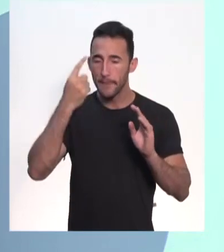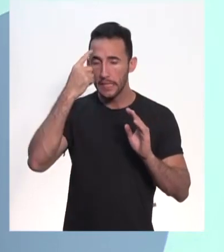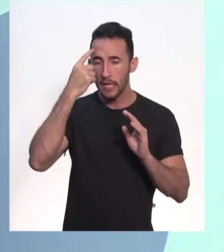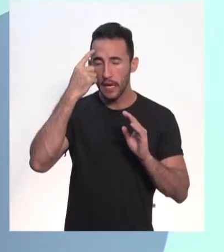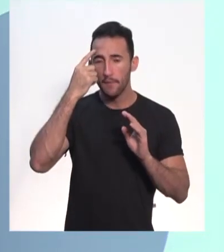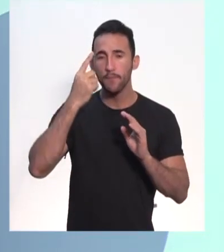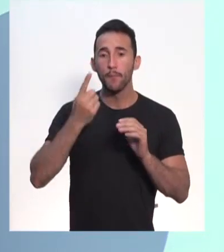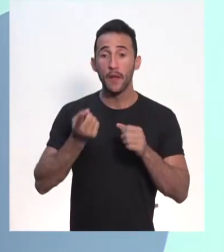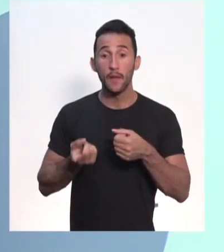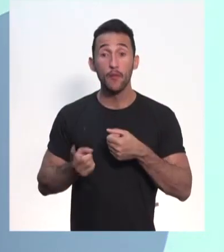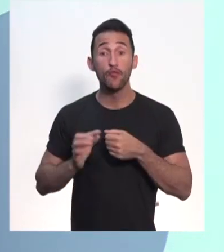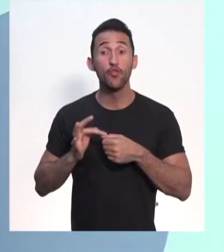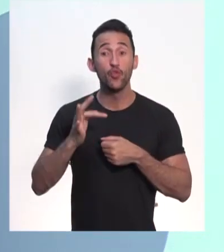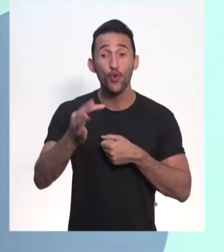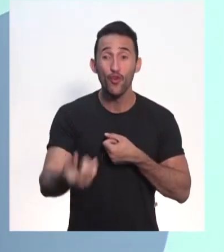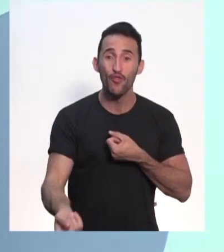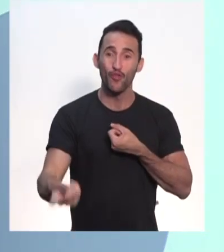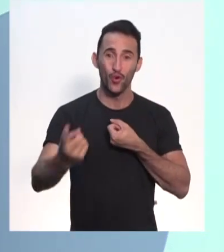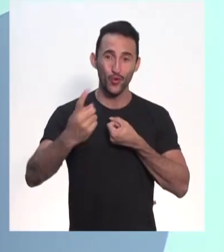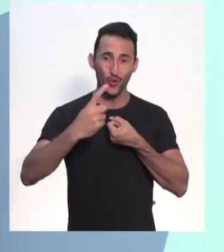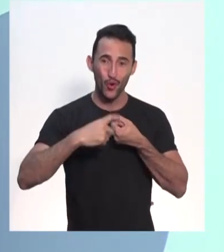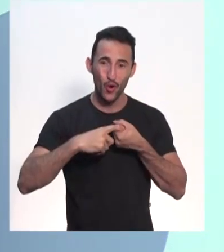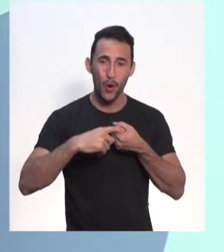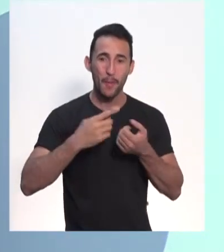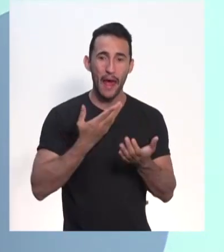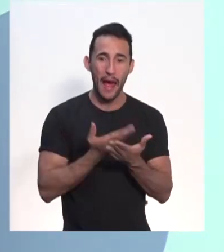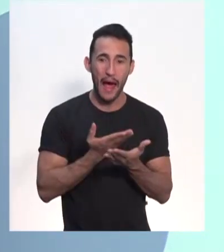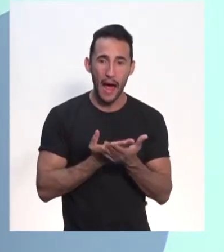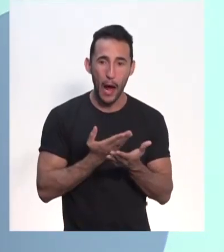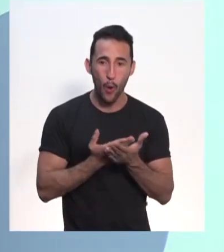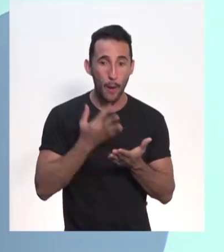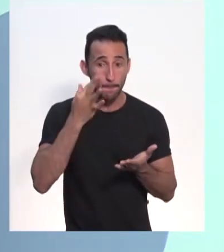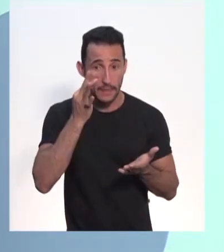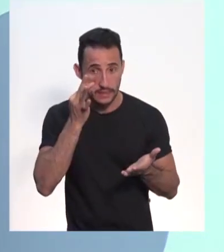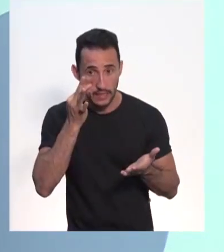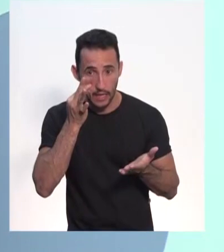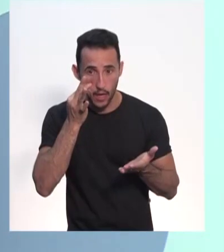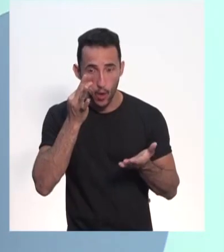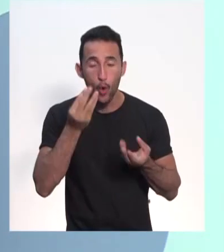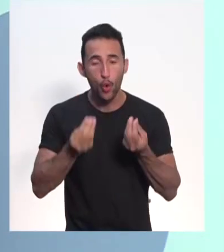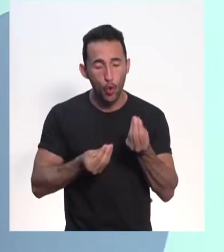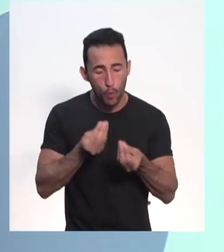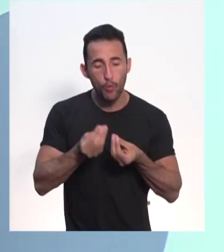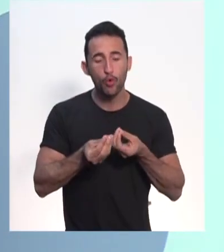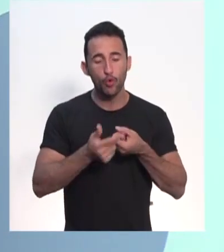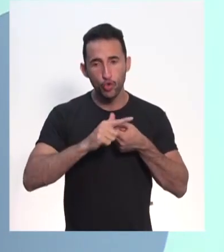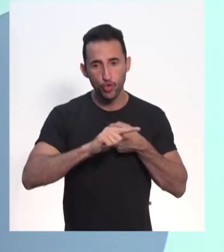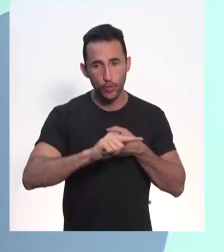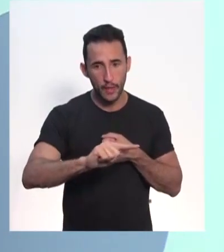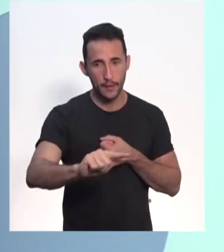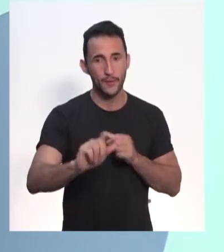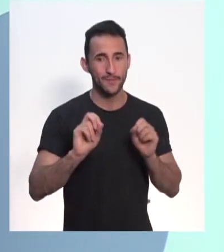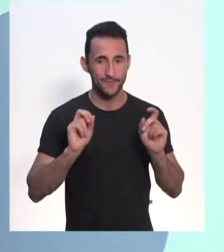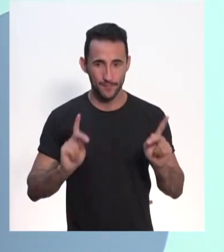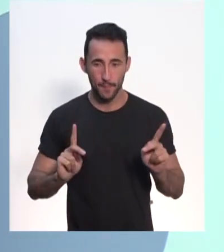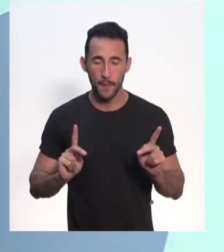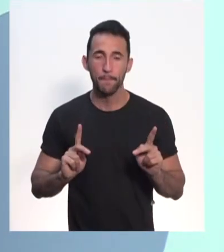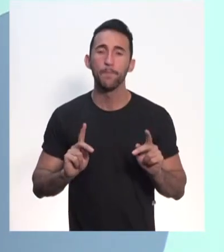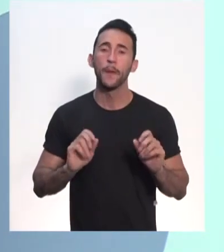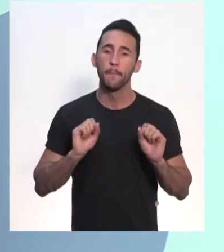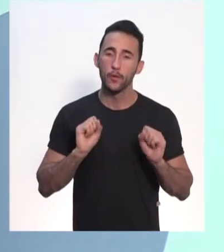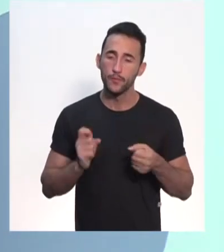a língua em diferentes situações de comunicação. Voltamos lá para as nossas práticas. Em diferentes gêneros